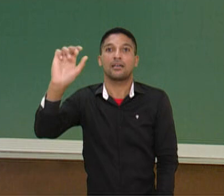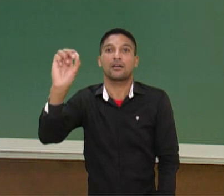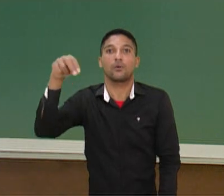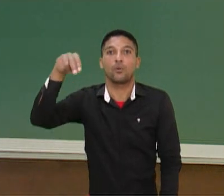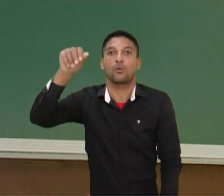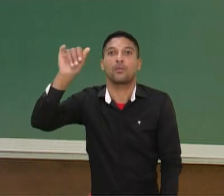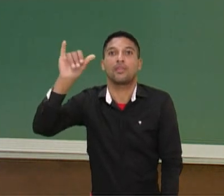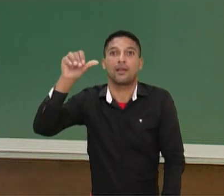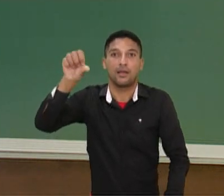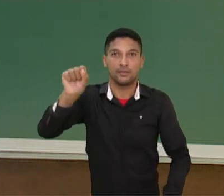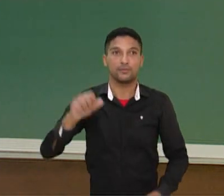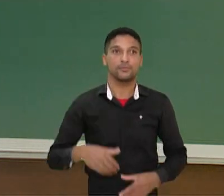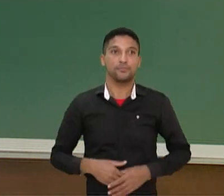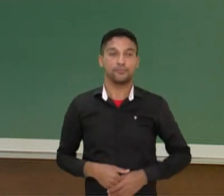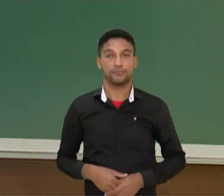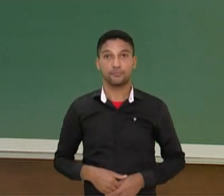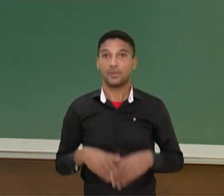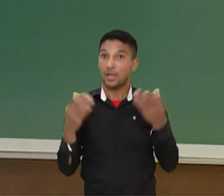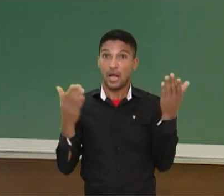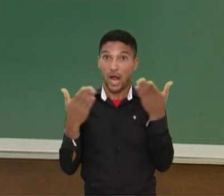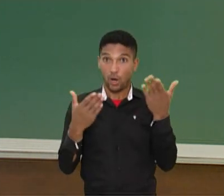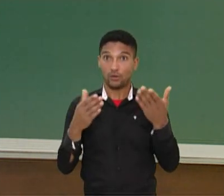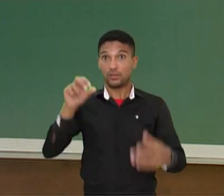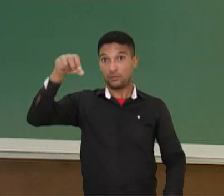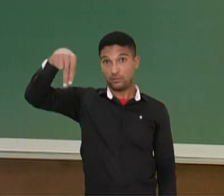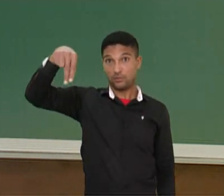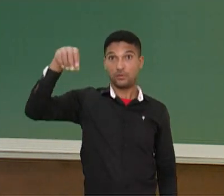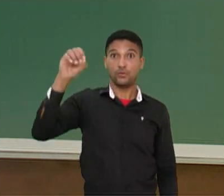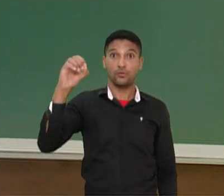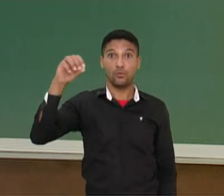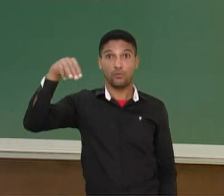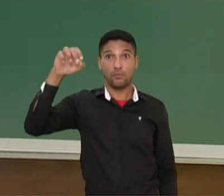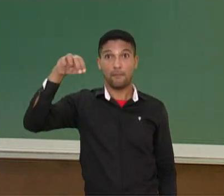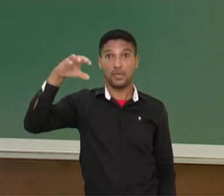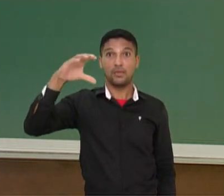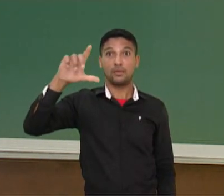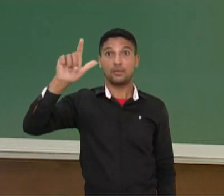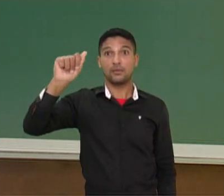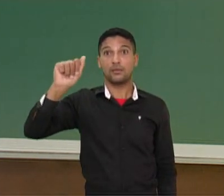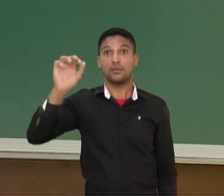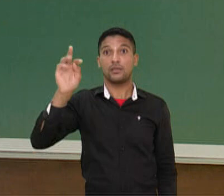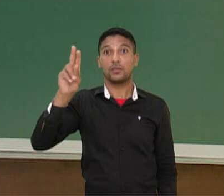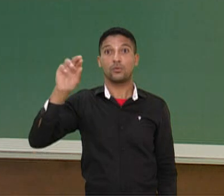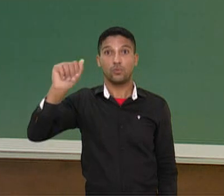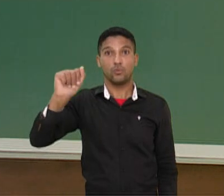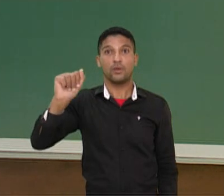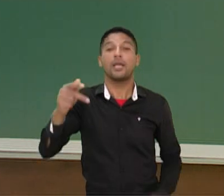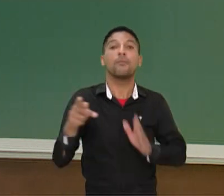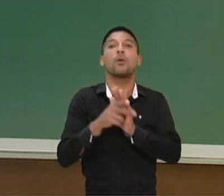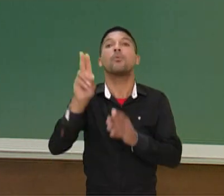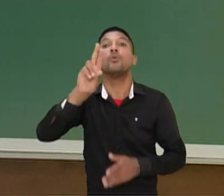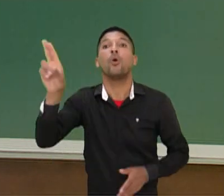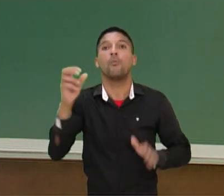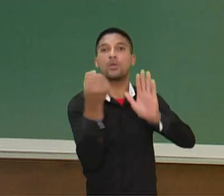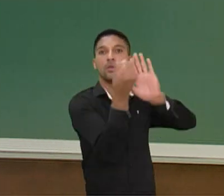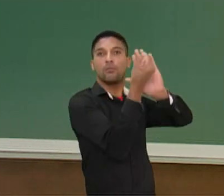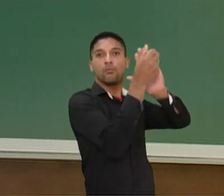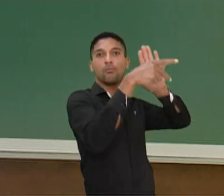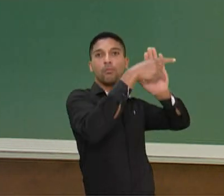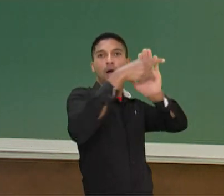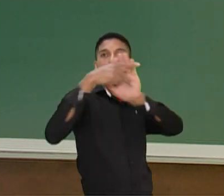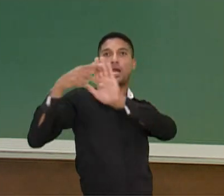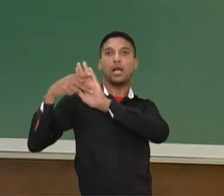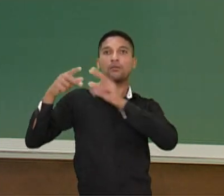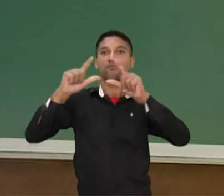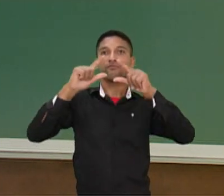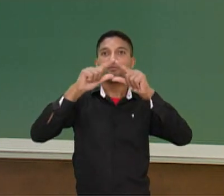Nomenclatura. Nomenclatura é como que eu dou nome para as coisas, certo? A gente precisa dar nome, porque fica mais fácil da gente trabalhar, da gente